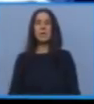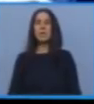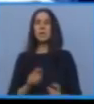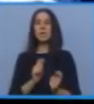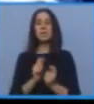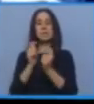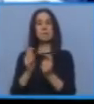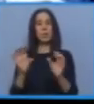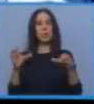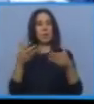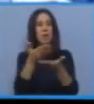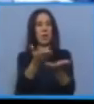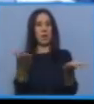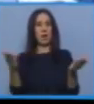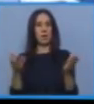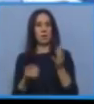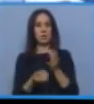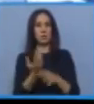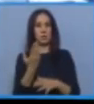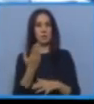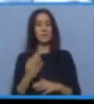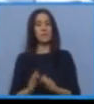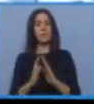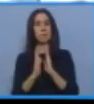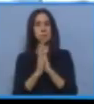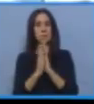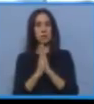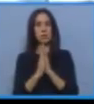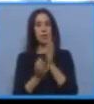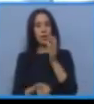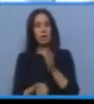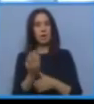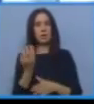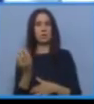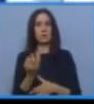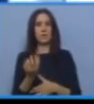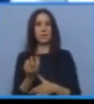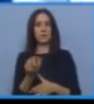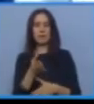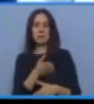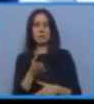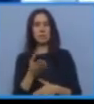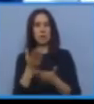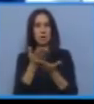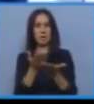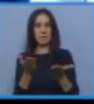à comunidade nascente, à Igreja que nascia propriamente aí do seu